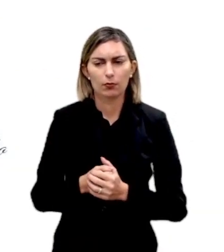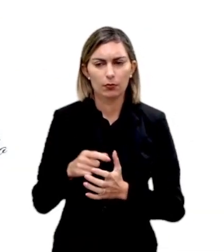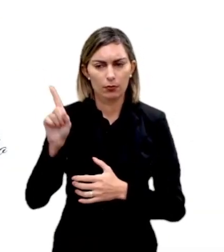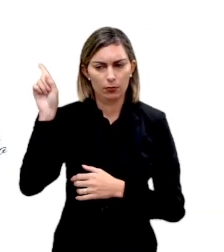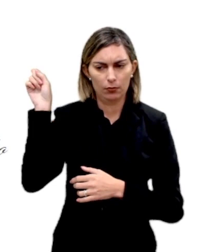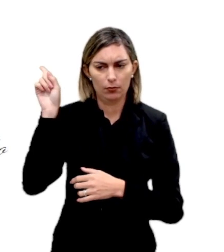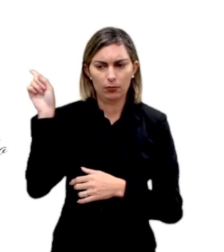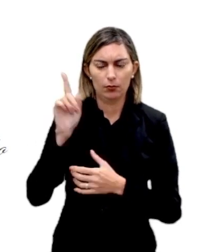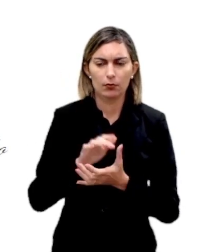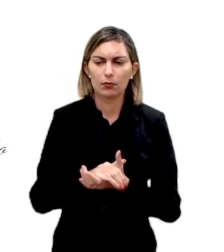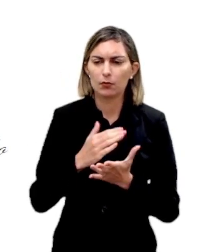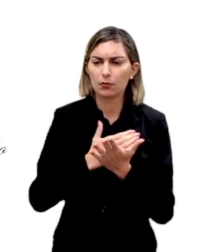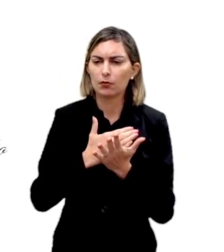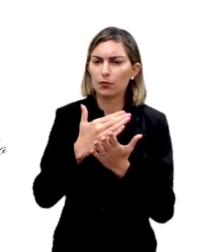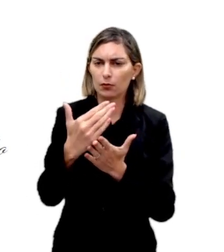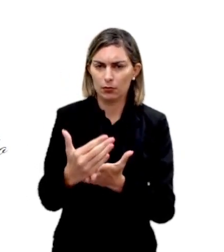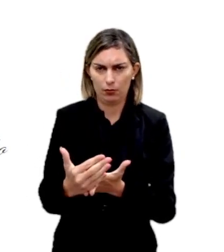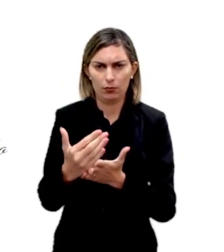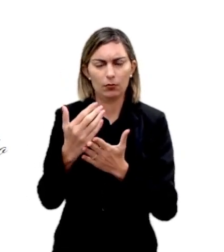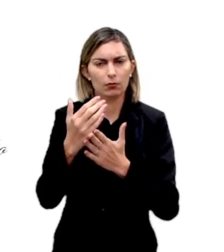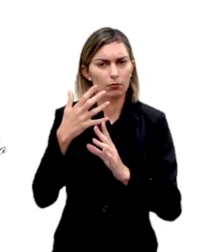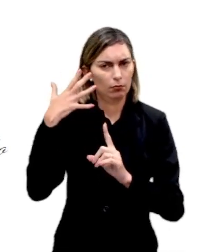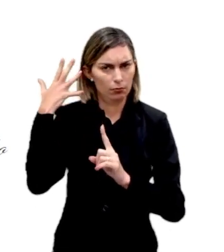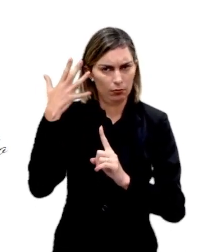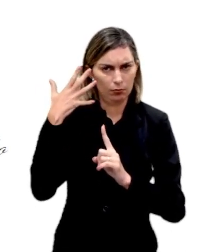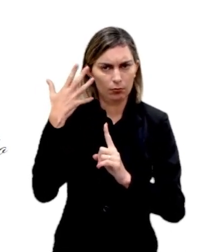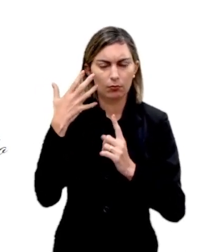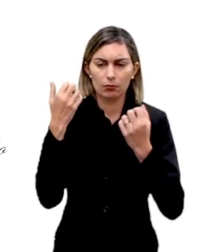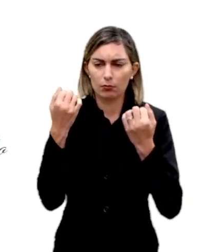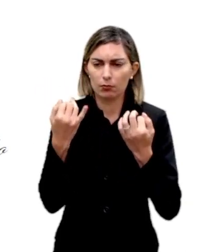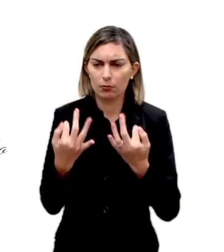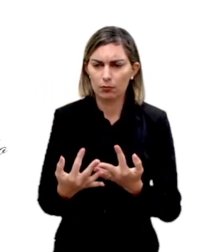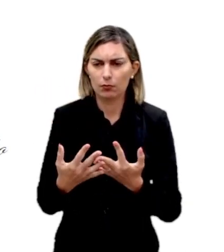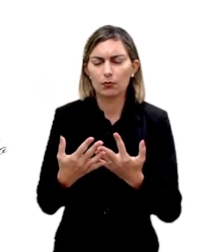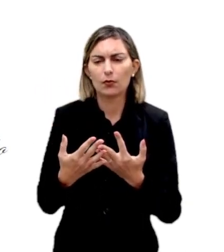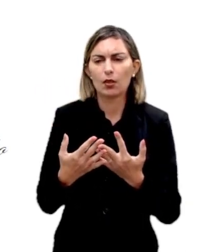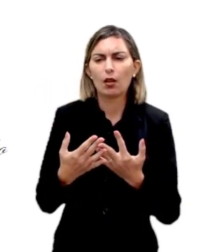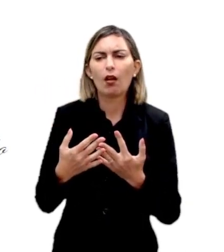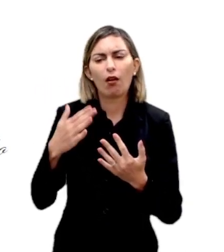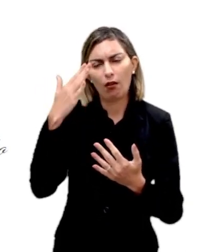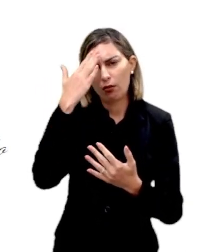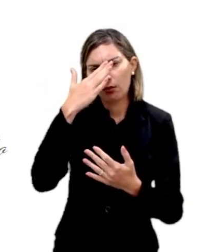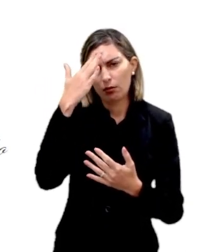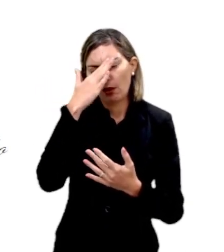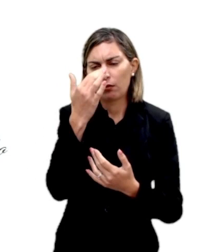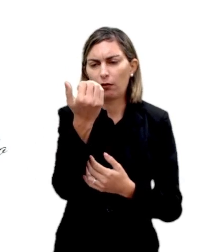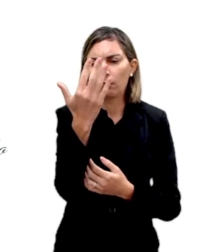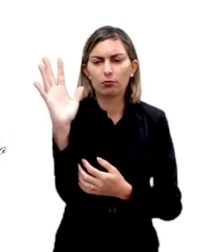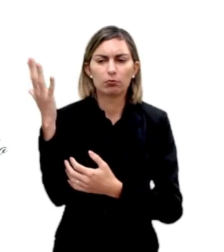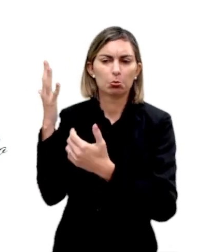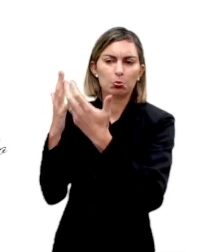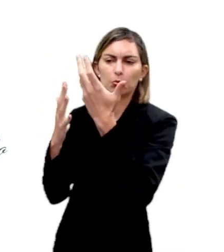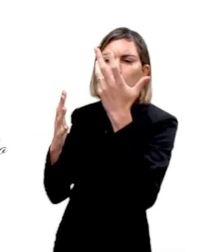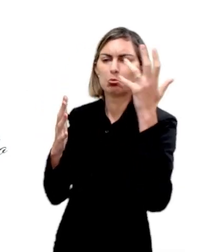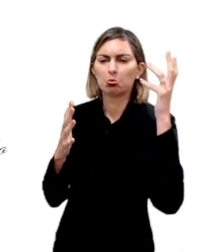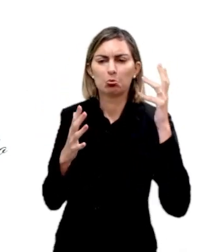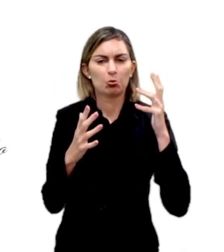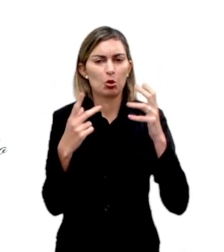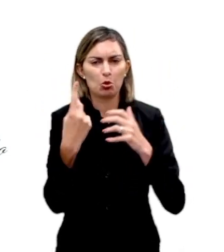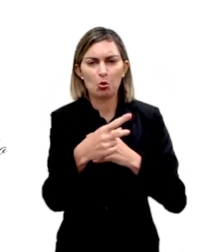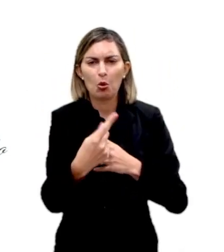este início de nossa palestra. Aqui diz: entender a natureza,